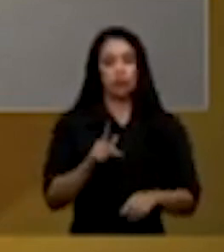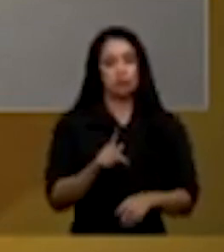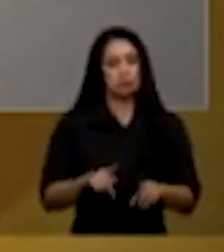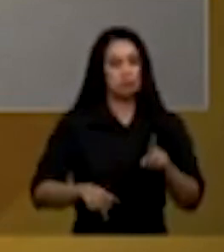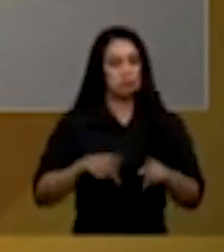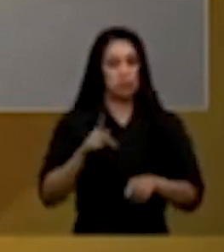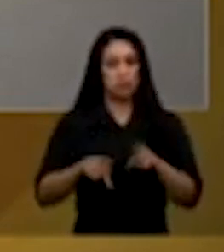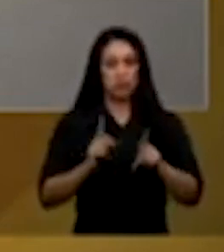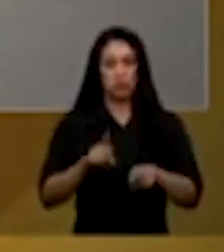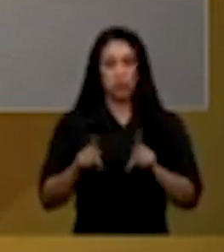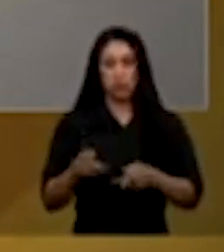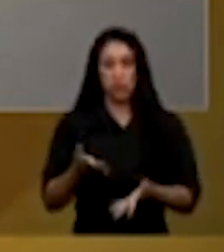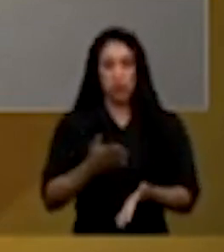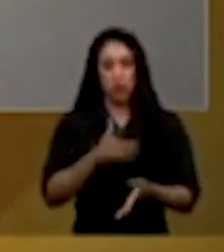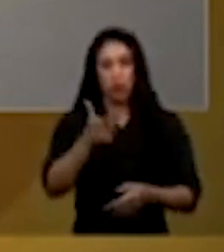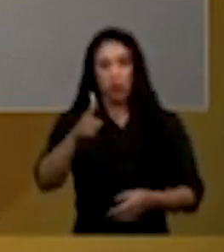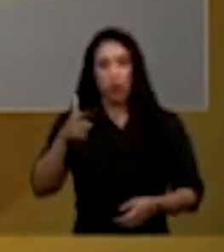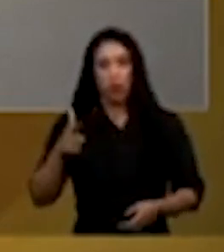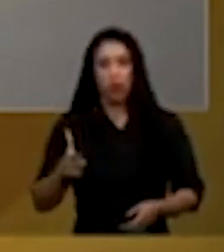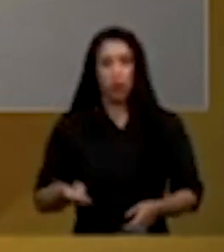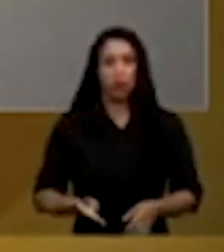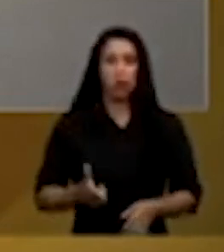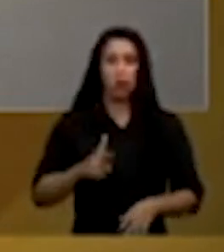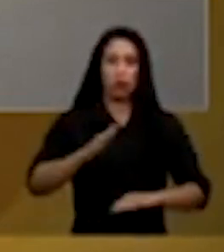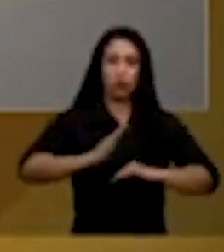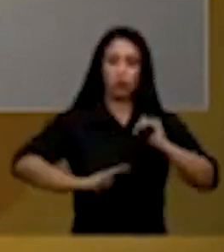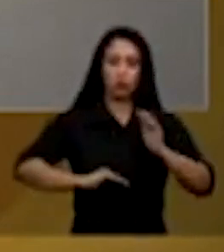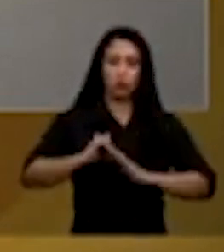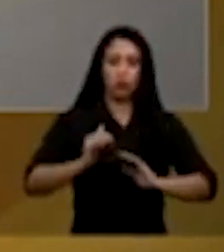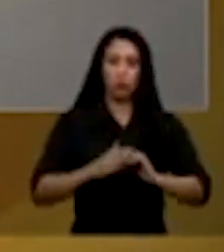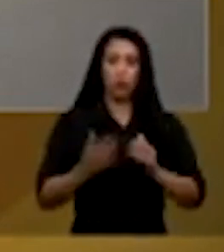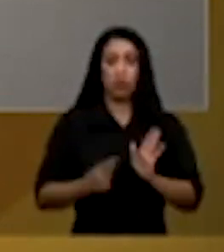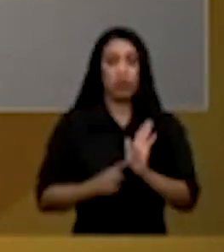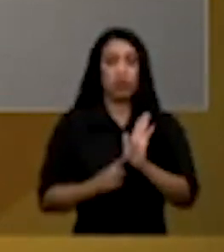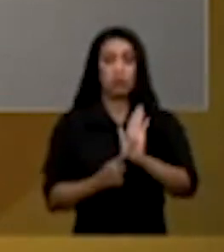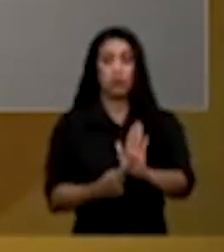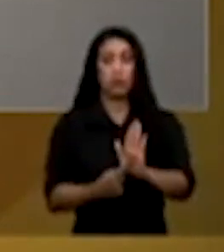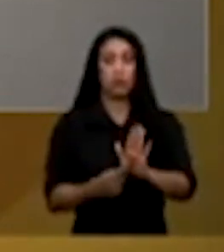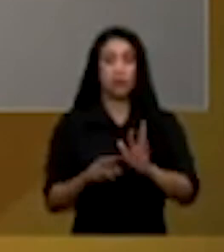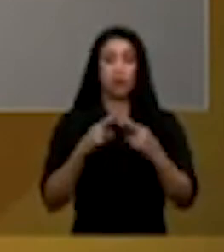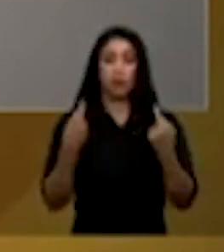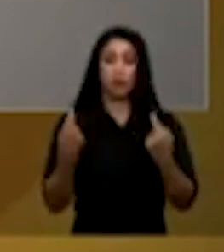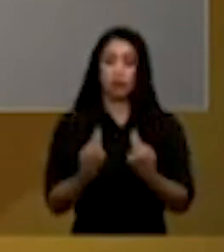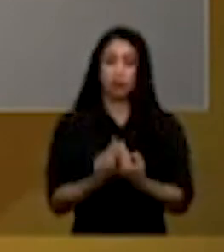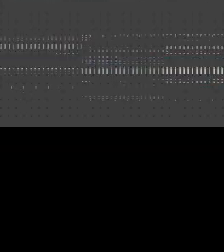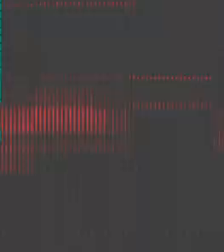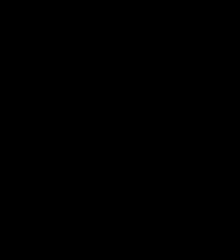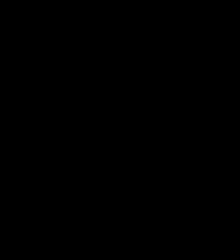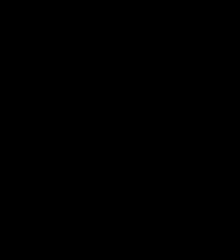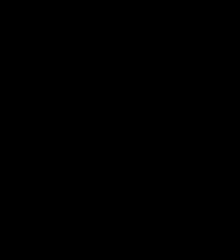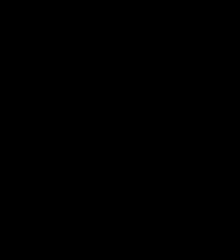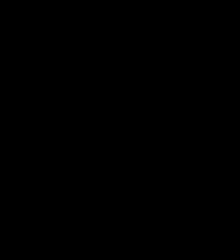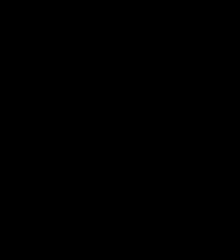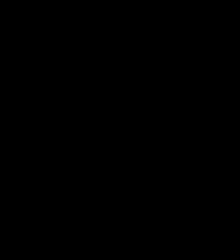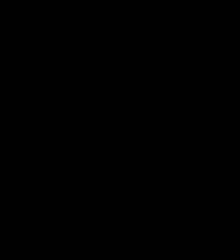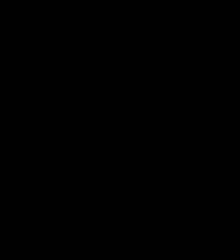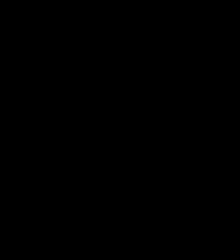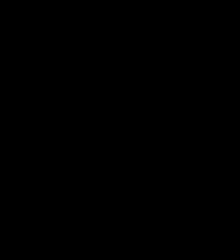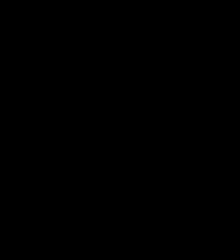exemplo seus direito de livremente expressar se reunisse e associação é como um ótimo presente